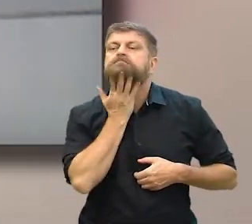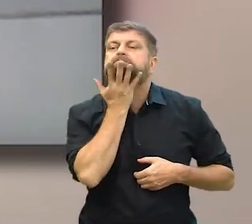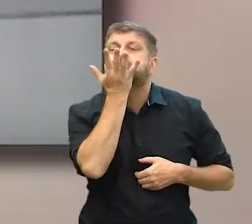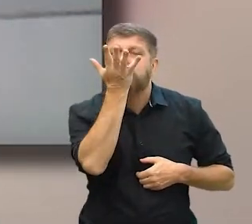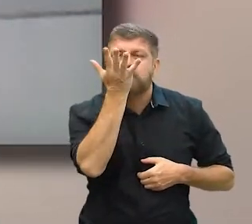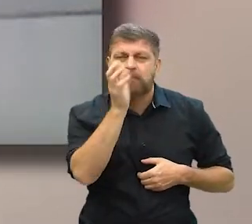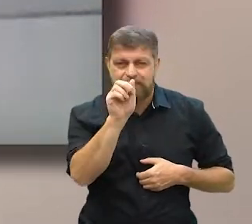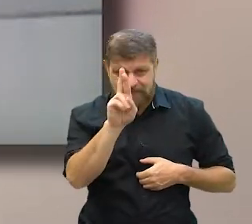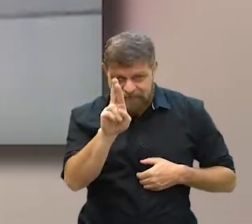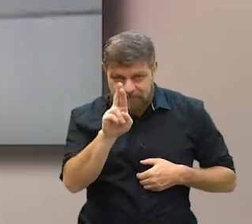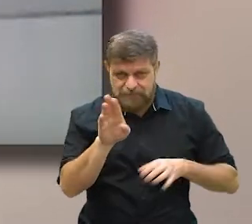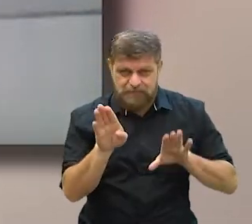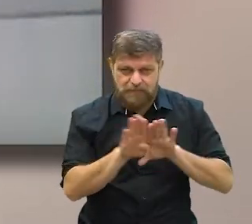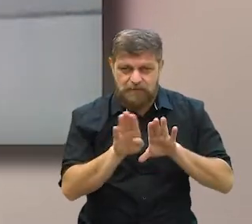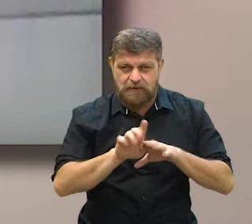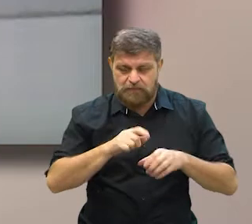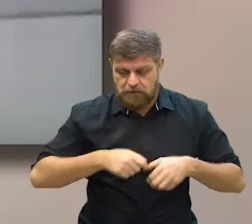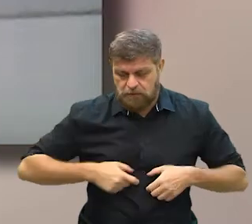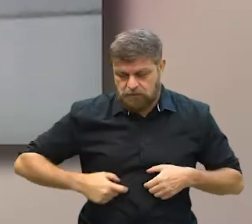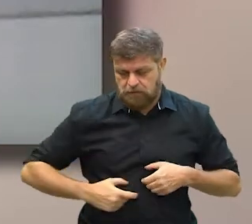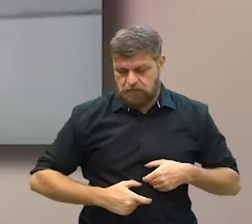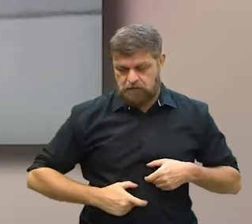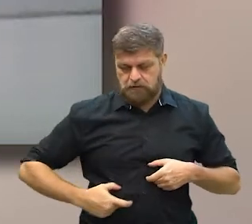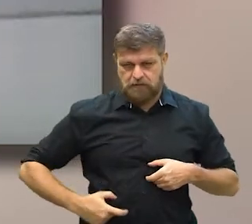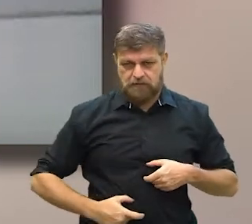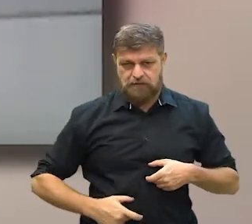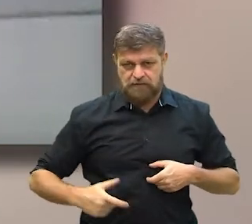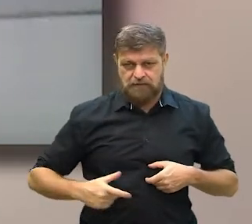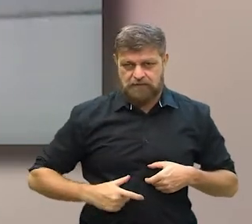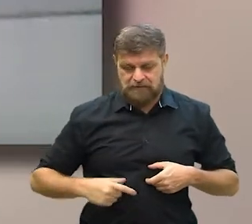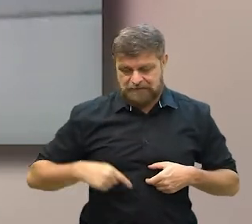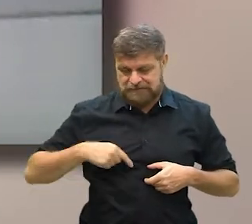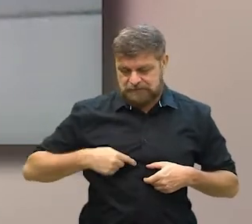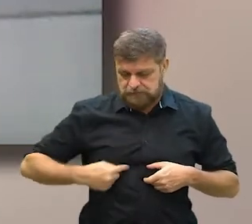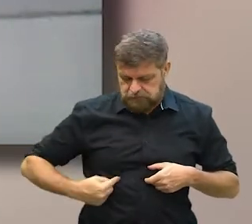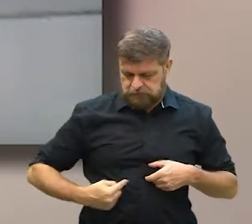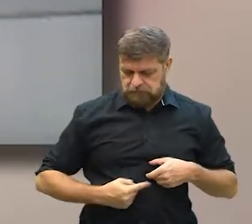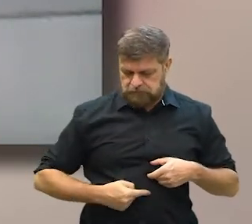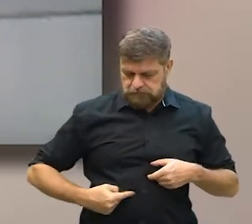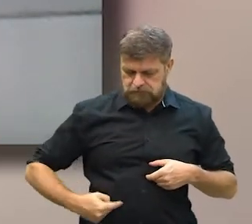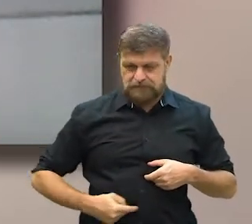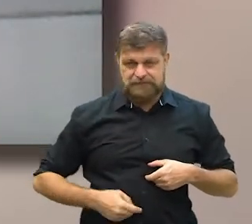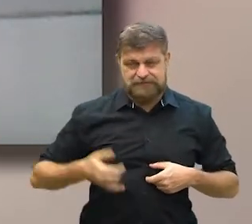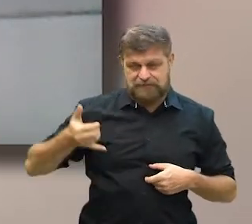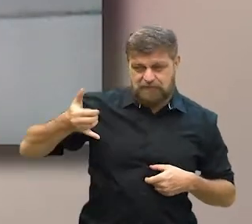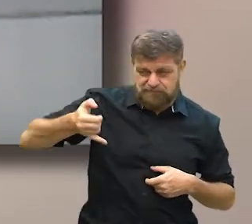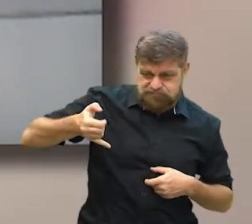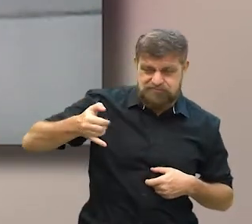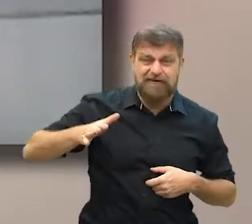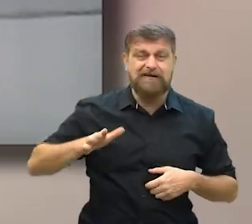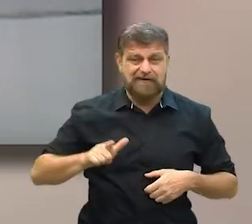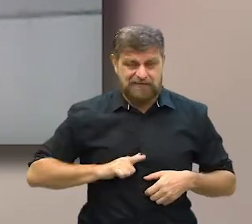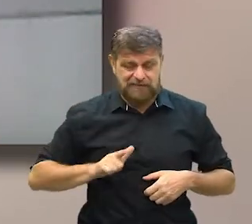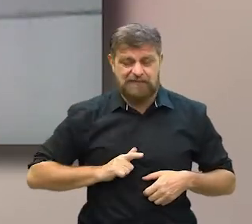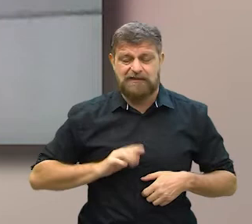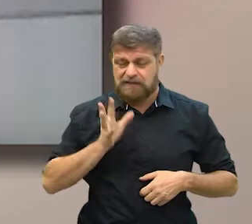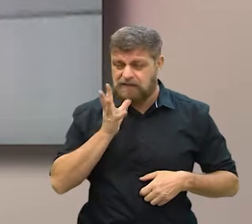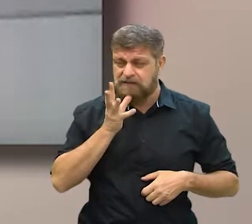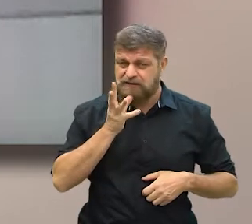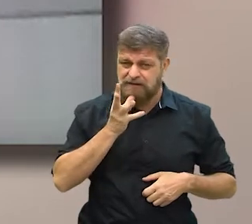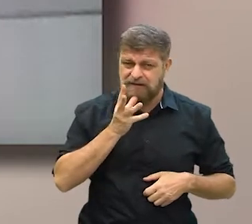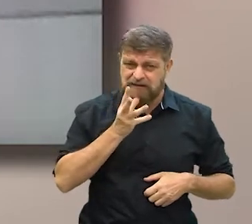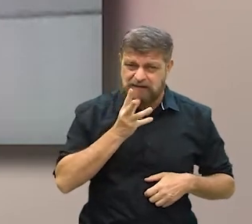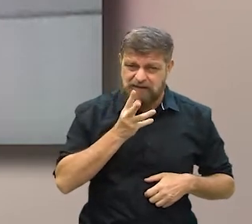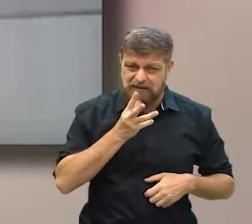rápido. E aí sai uma parte no arroto, né? Mas a outra parte vai ter que rodar 6 metros